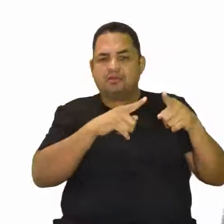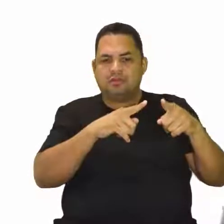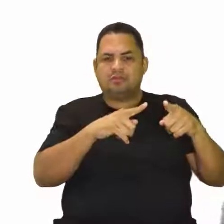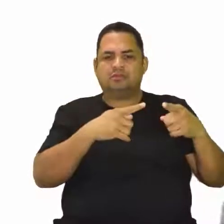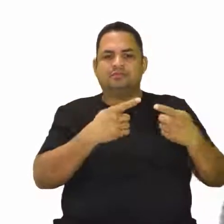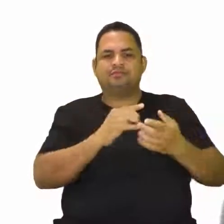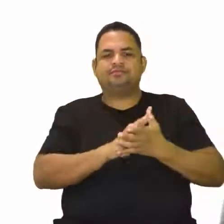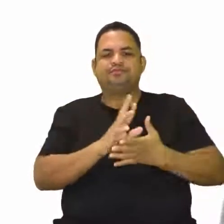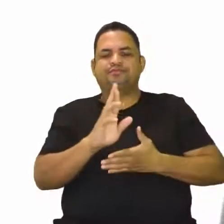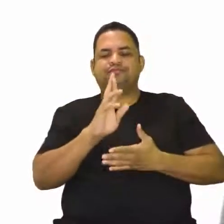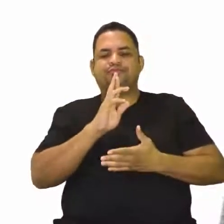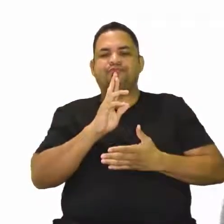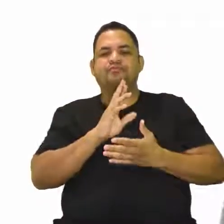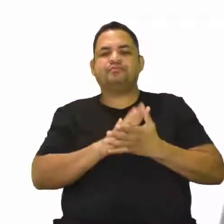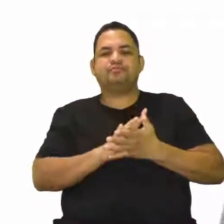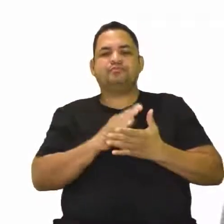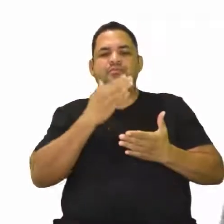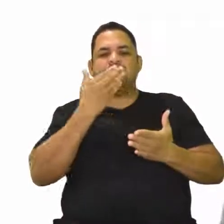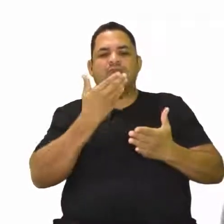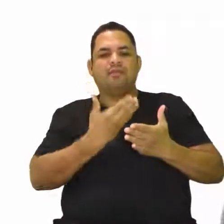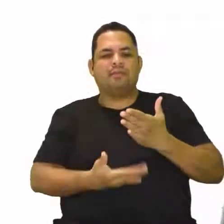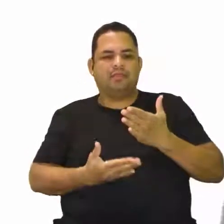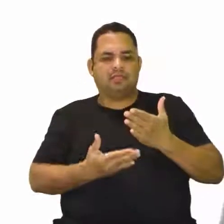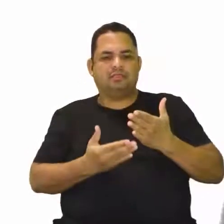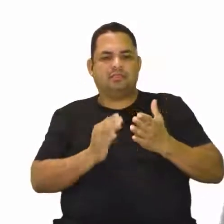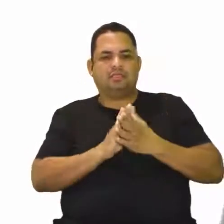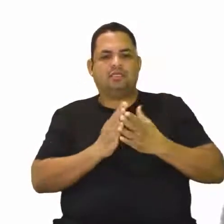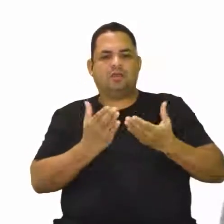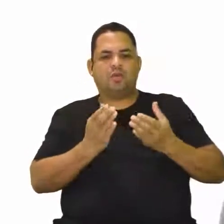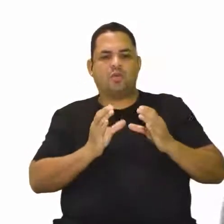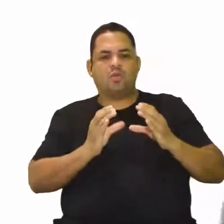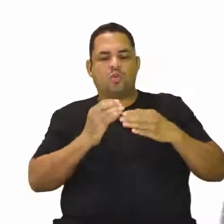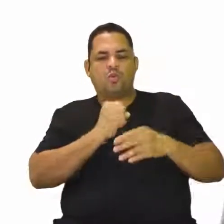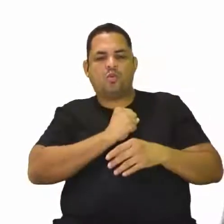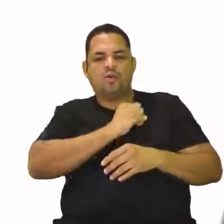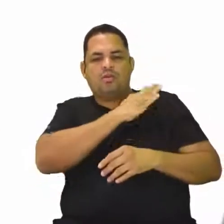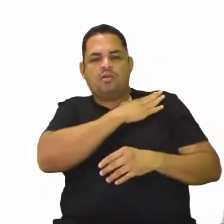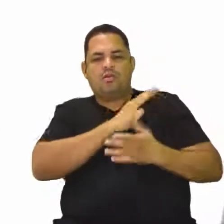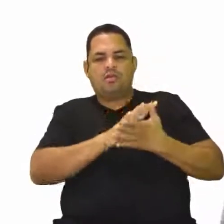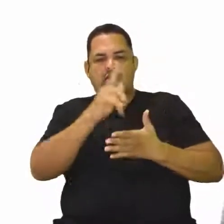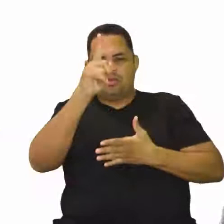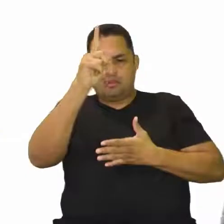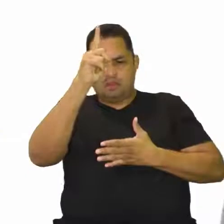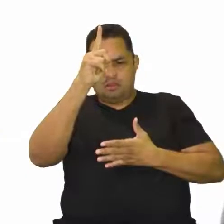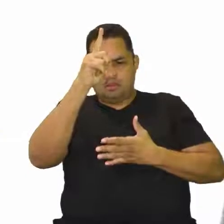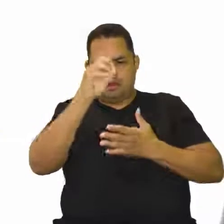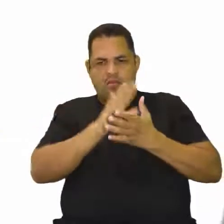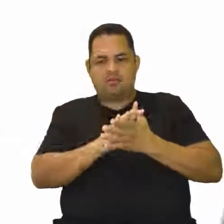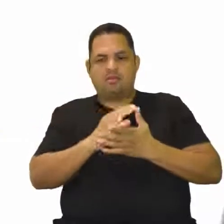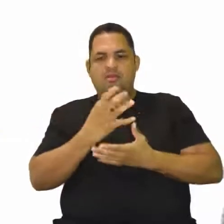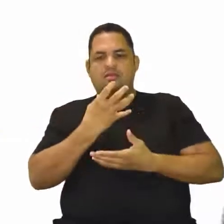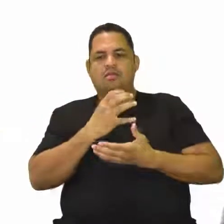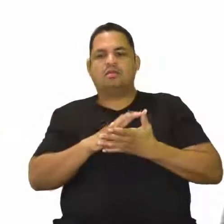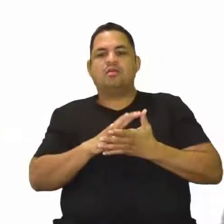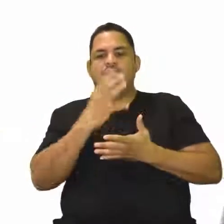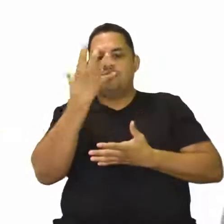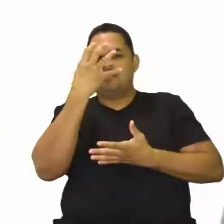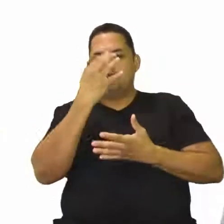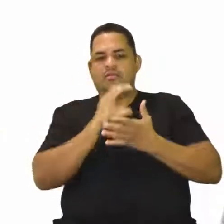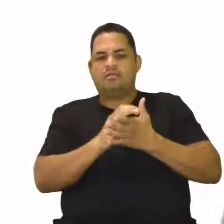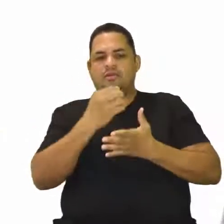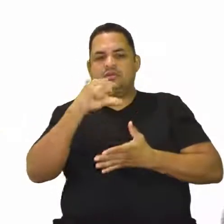o resultado foi a rendição das tropas alemães em fevereiro de 1943 aonde